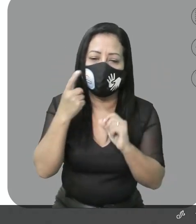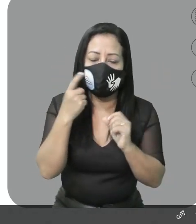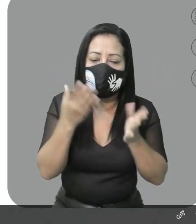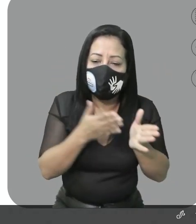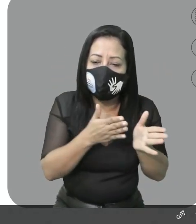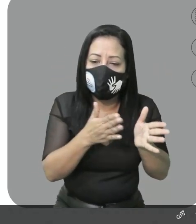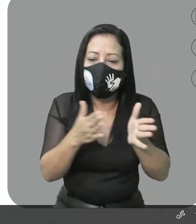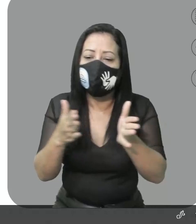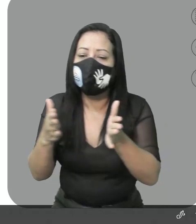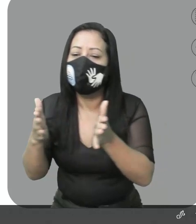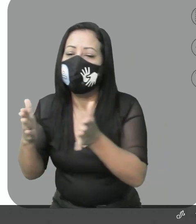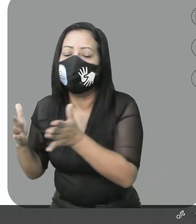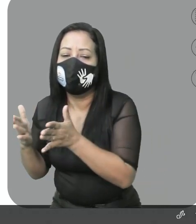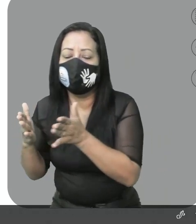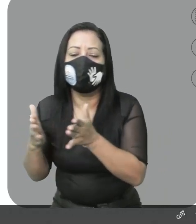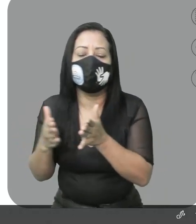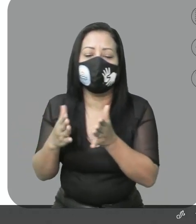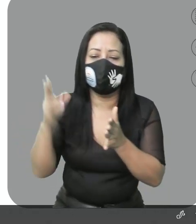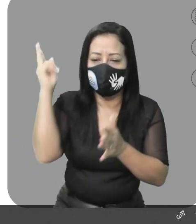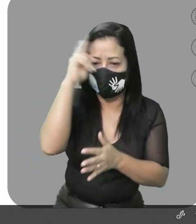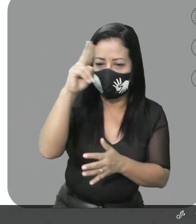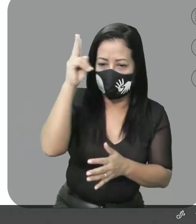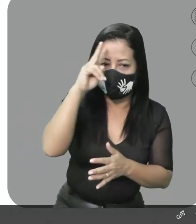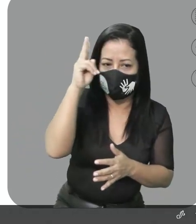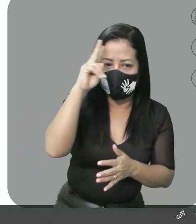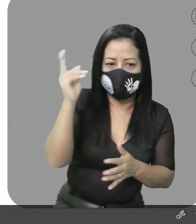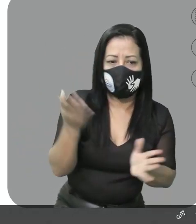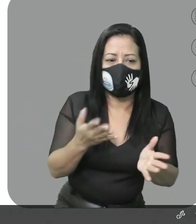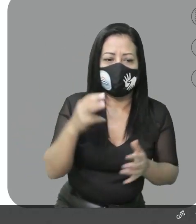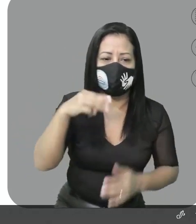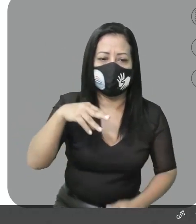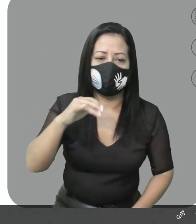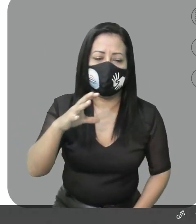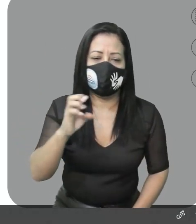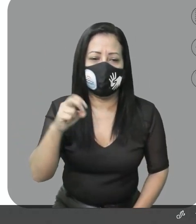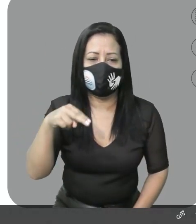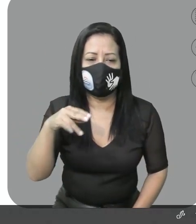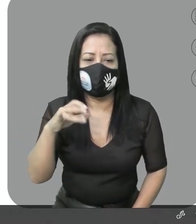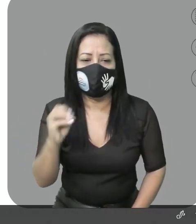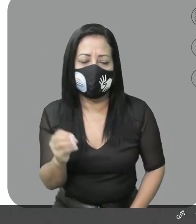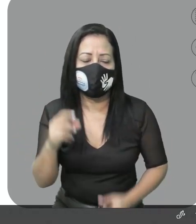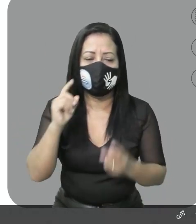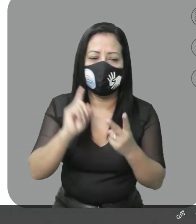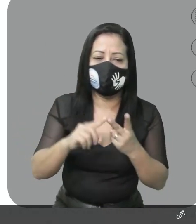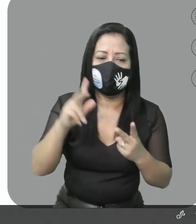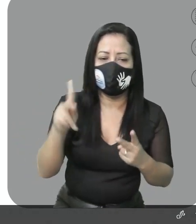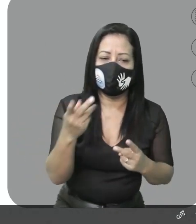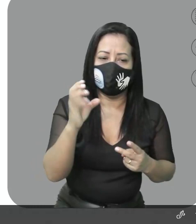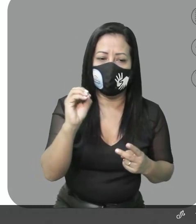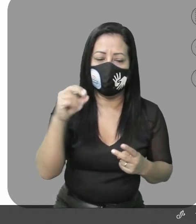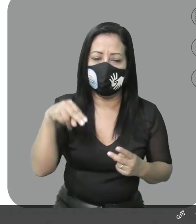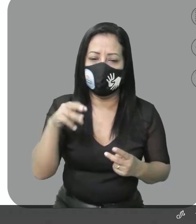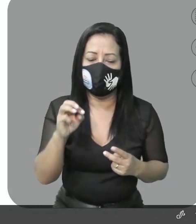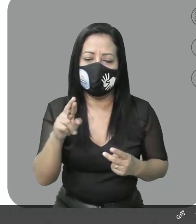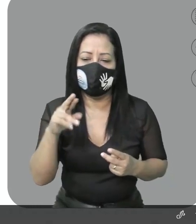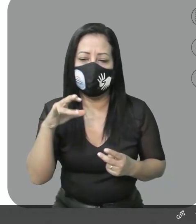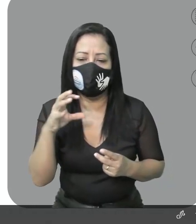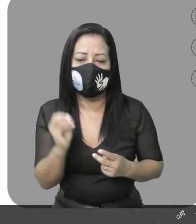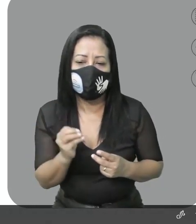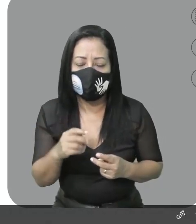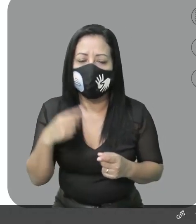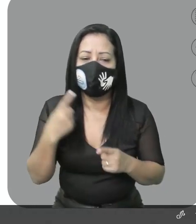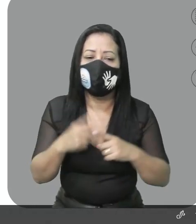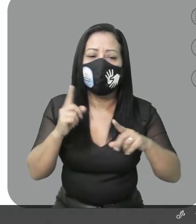de períodos históricos gregos. Período micênico, o período homérico. As principais fontes